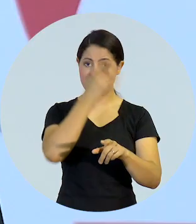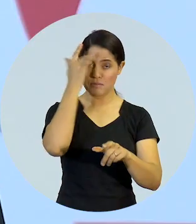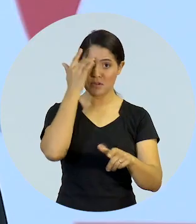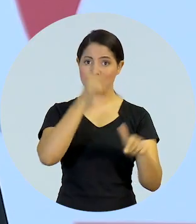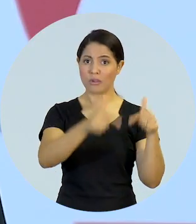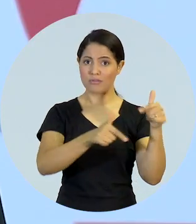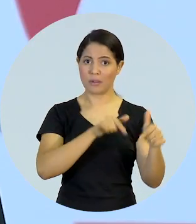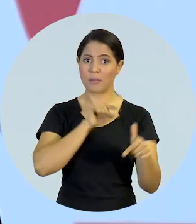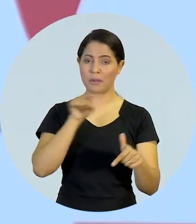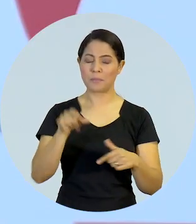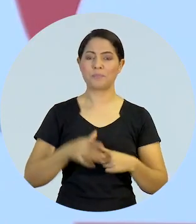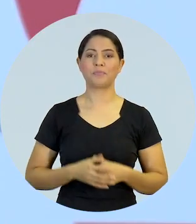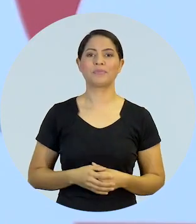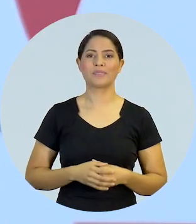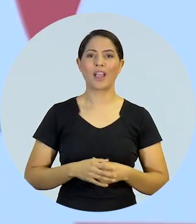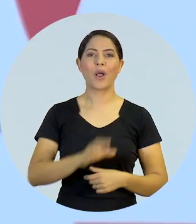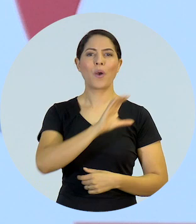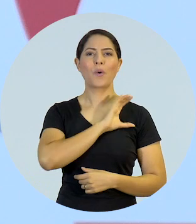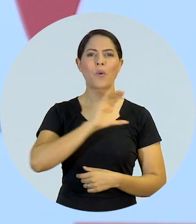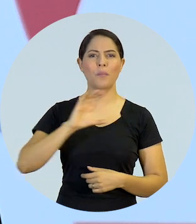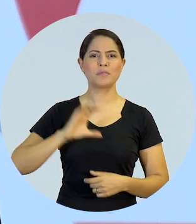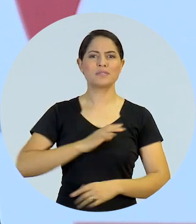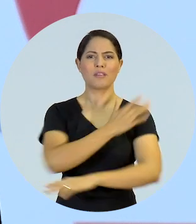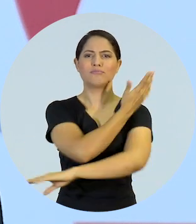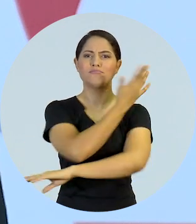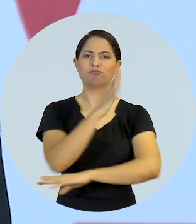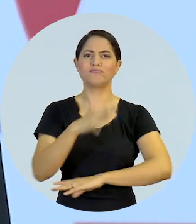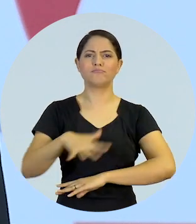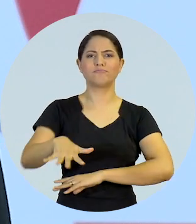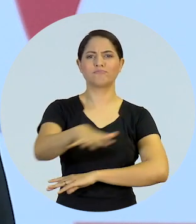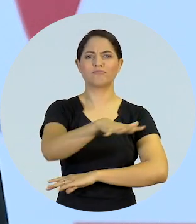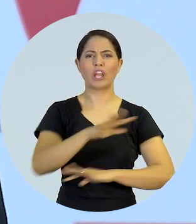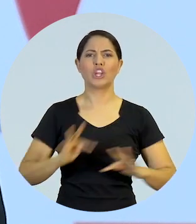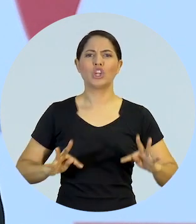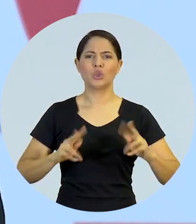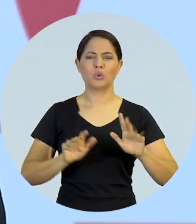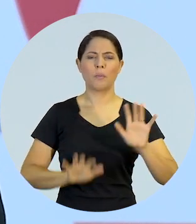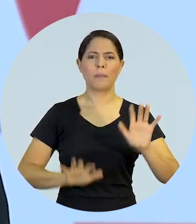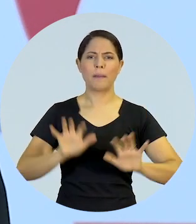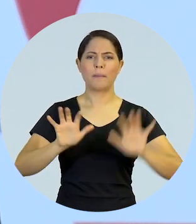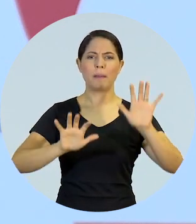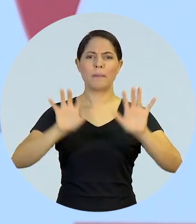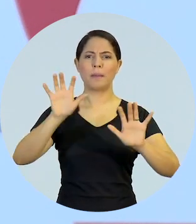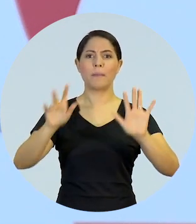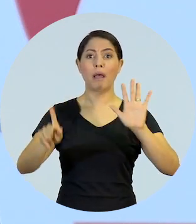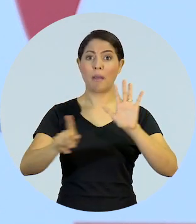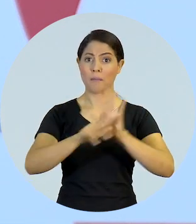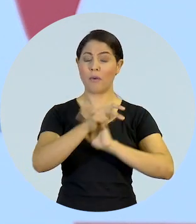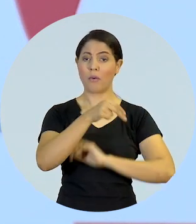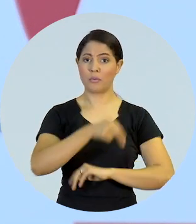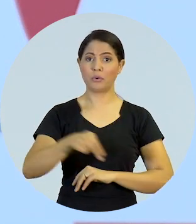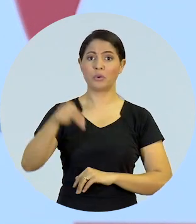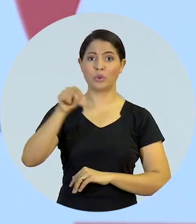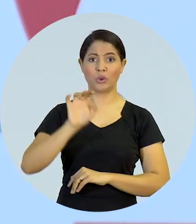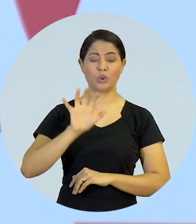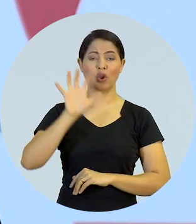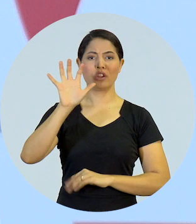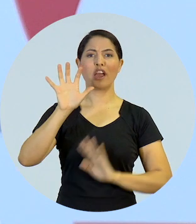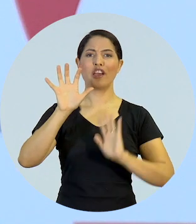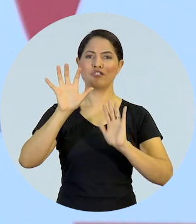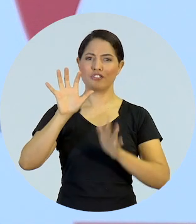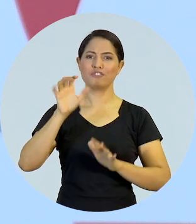atingidas. A Comissão Nacional de Direito Ambiental segue em caravana pelos estados do Nordeste, realizando audiências públicas.